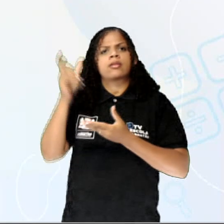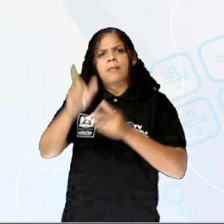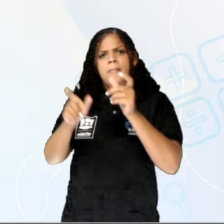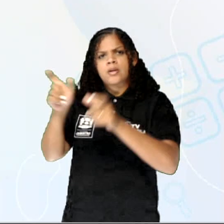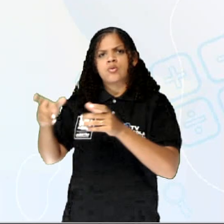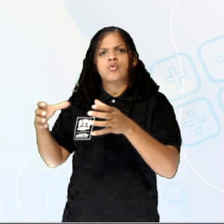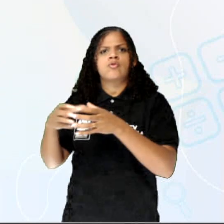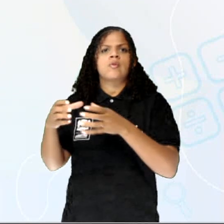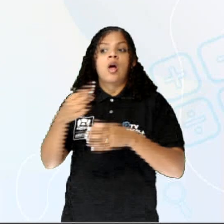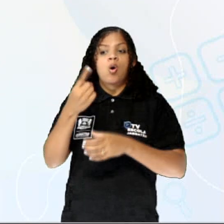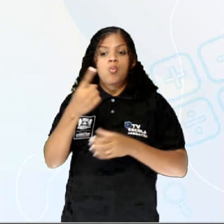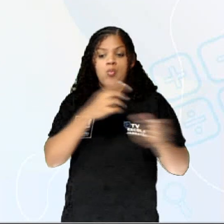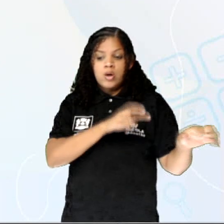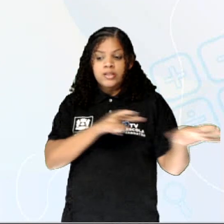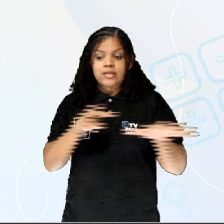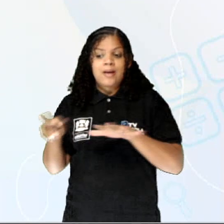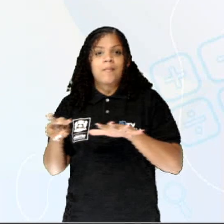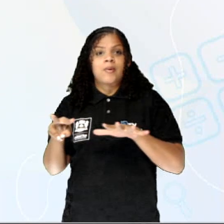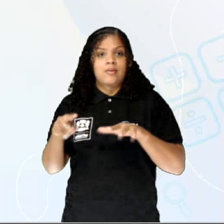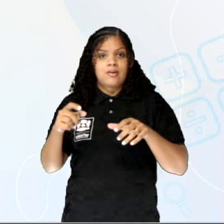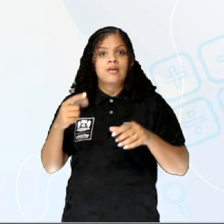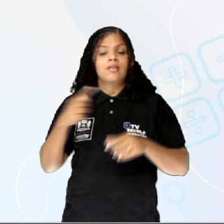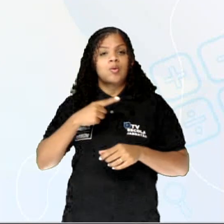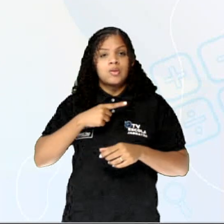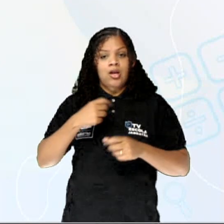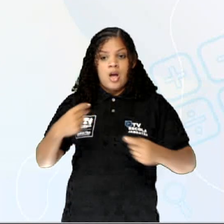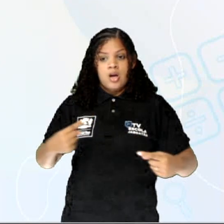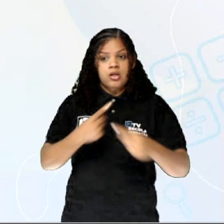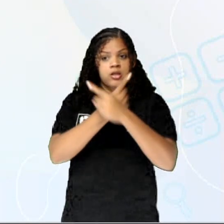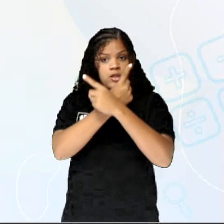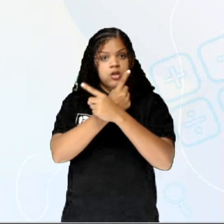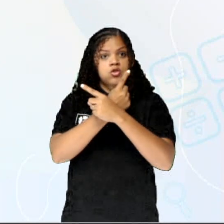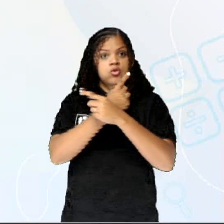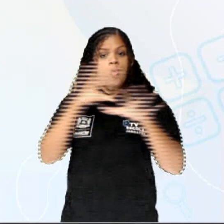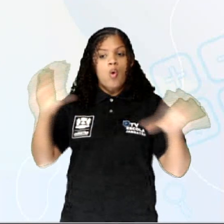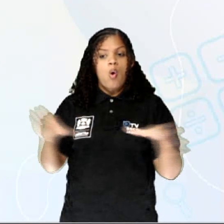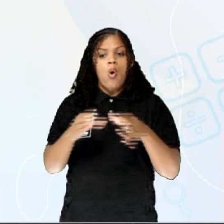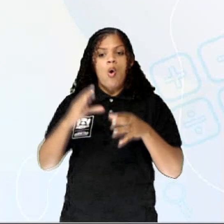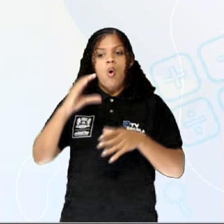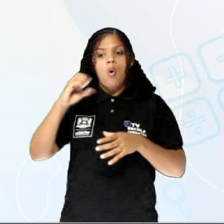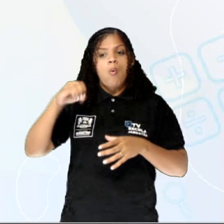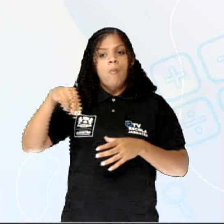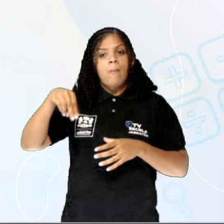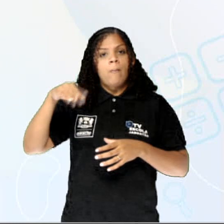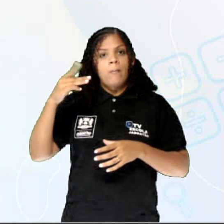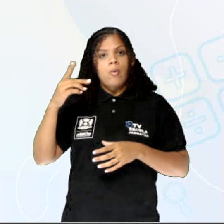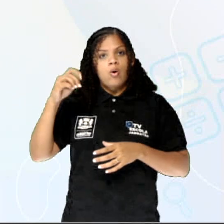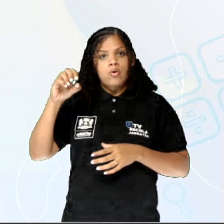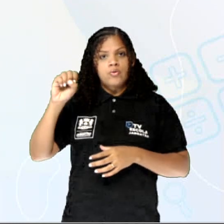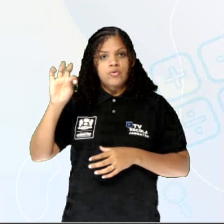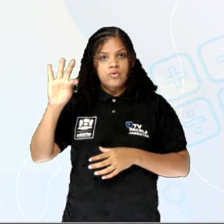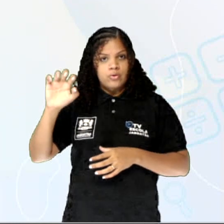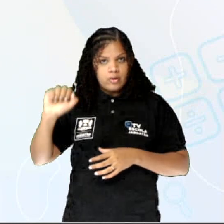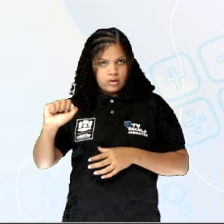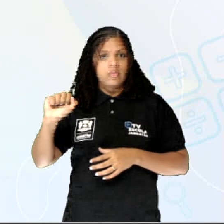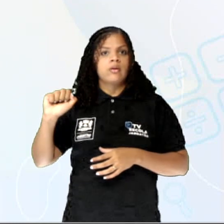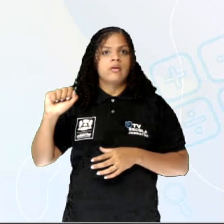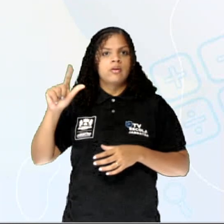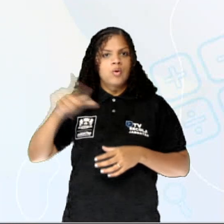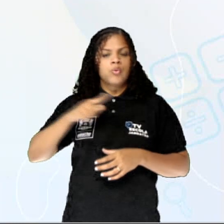prova do ETE é uma prova eletrônica, né? Eles sorteiam através de um banco de dados que ele tem lá, e na hora a prova de cada pessoa